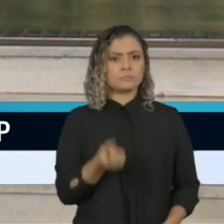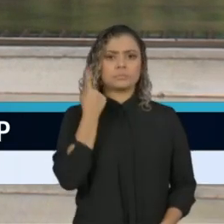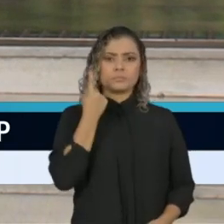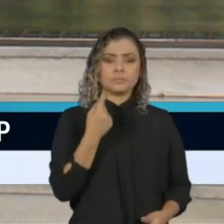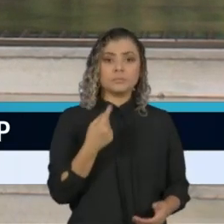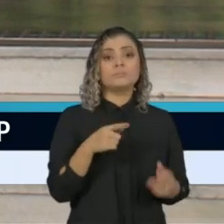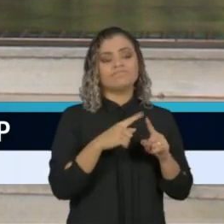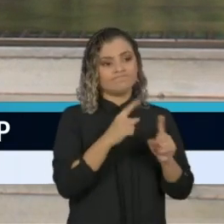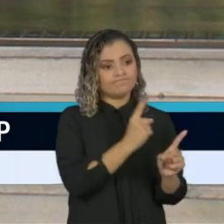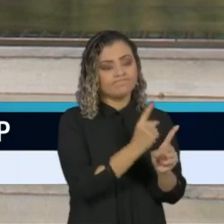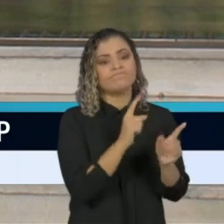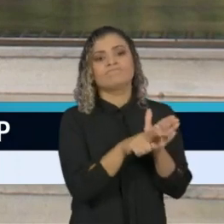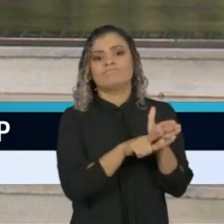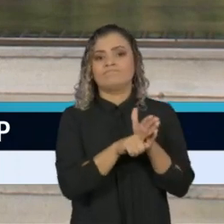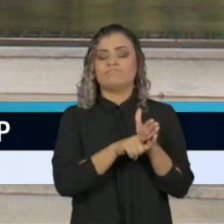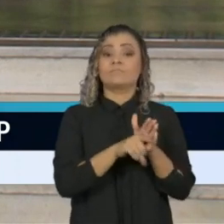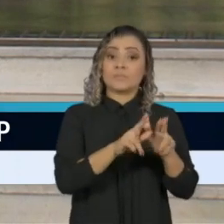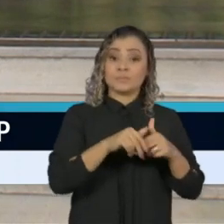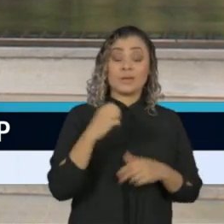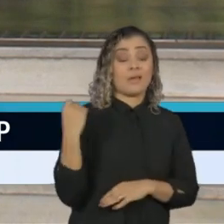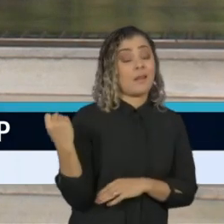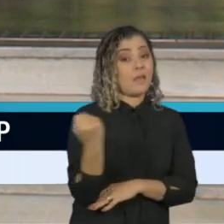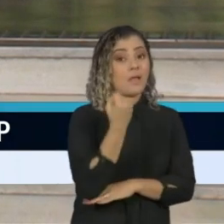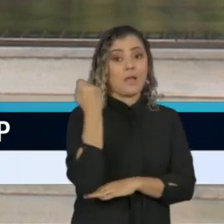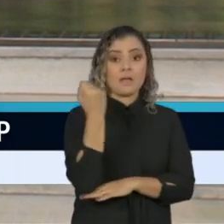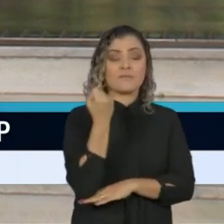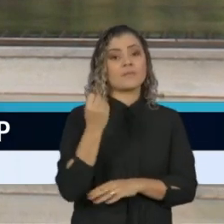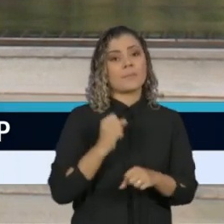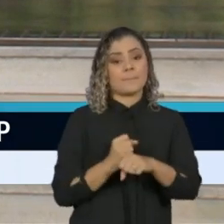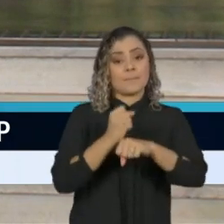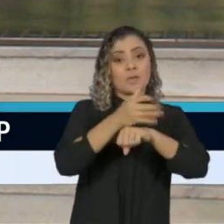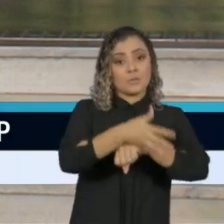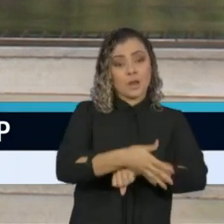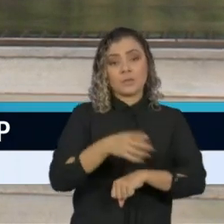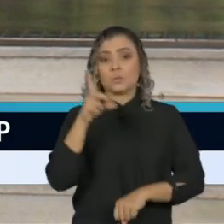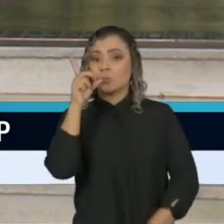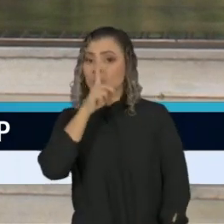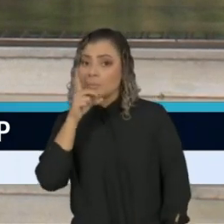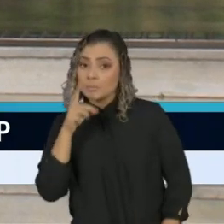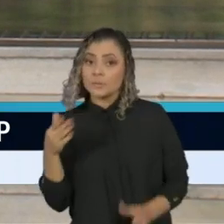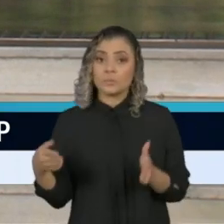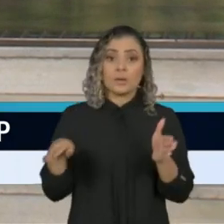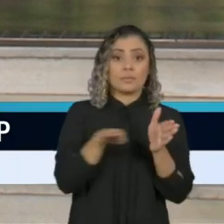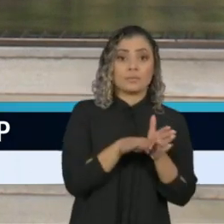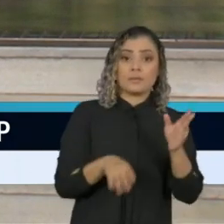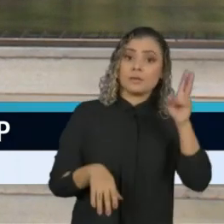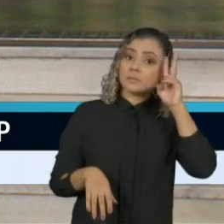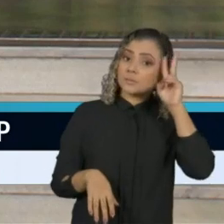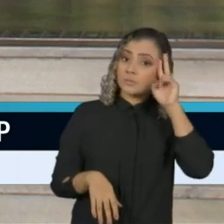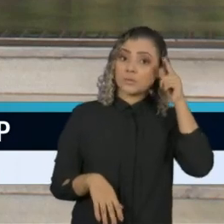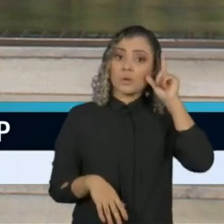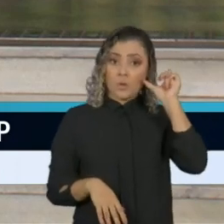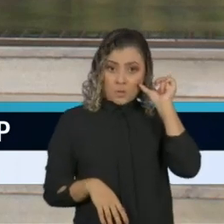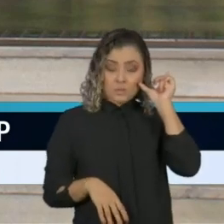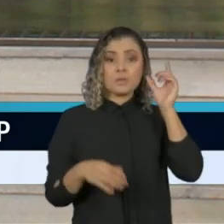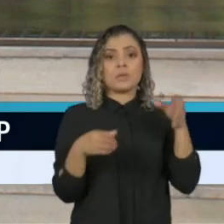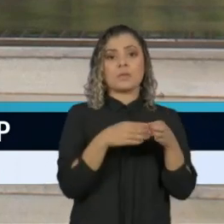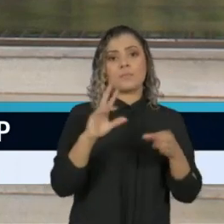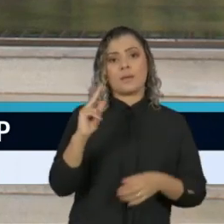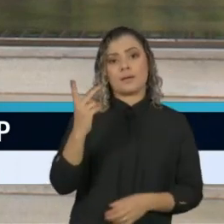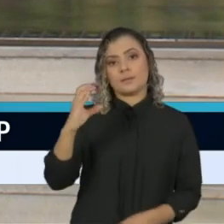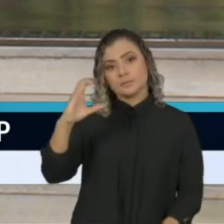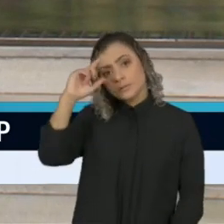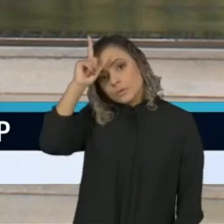e, diante desta gravidade, na madrugada de domingo para segunda-feira, a equipe médica do Hospital das